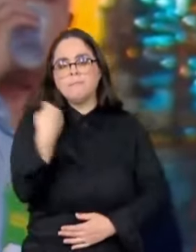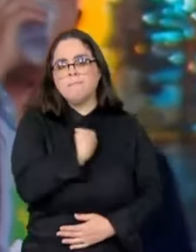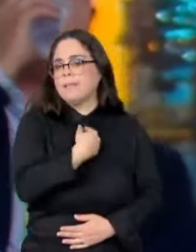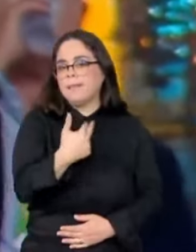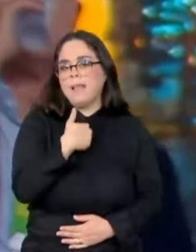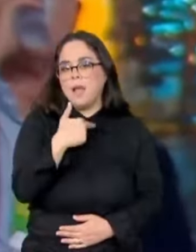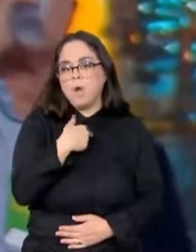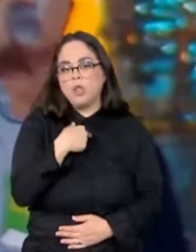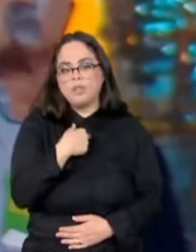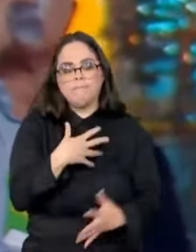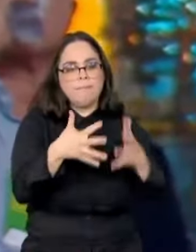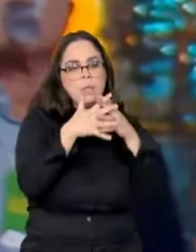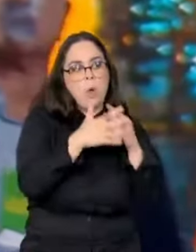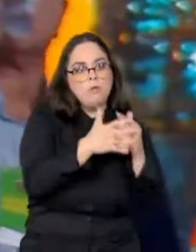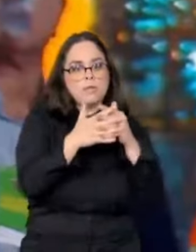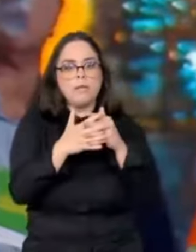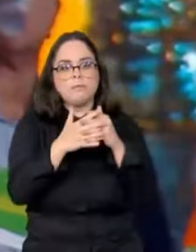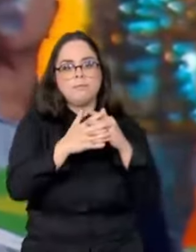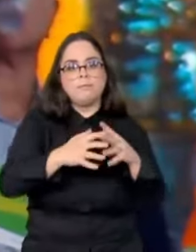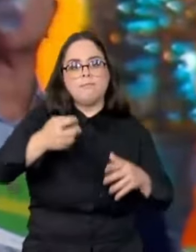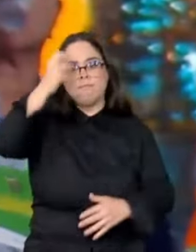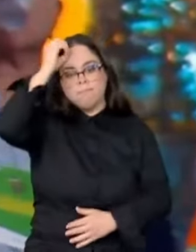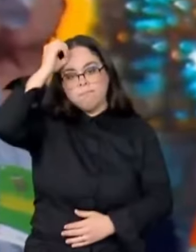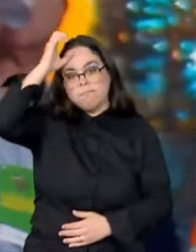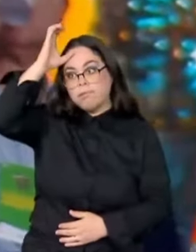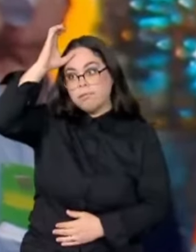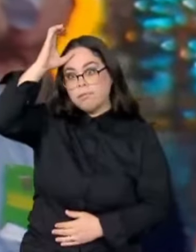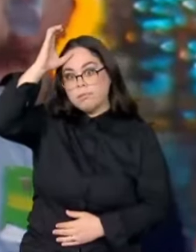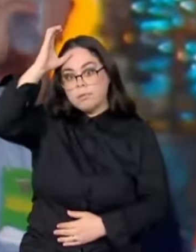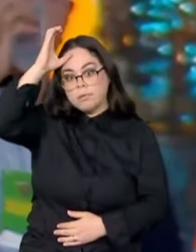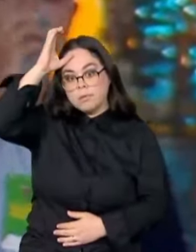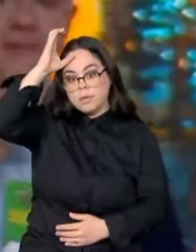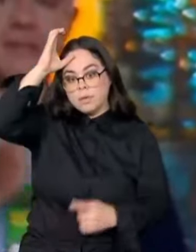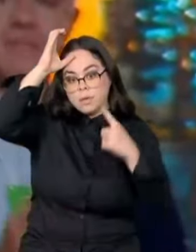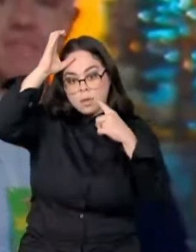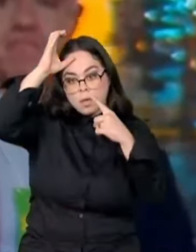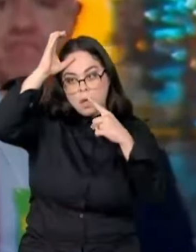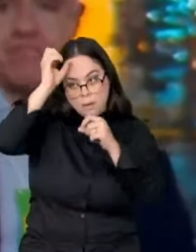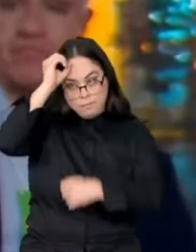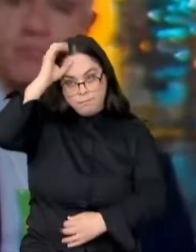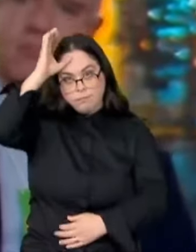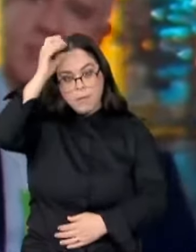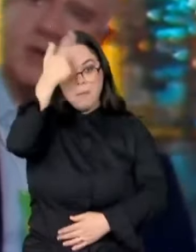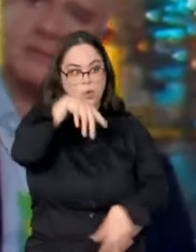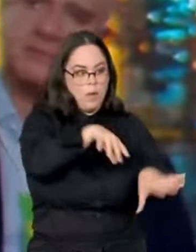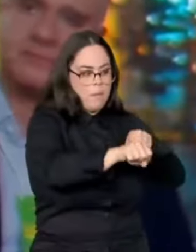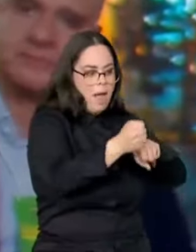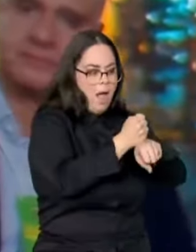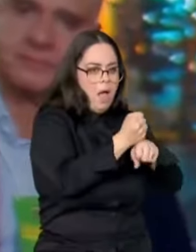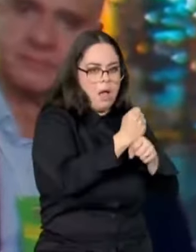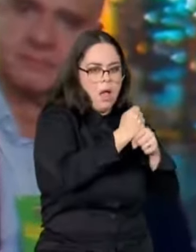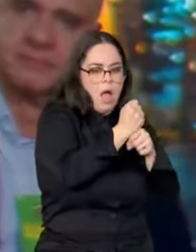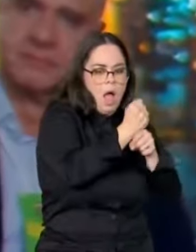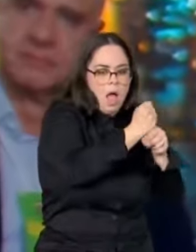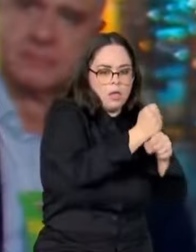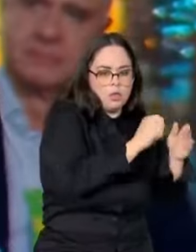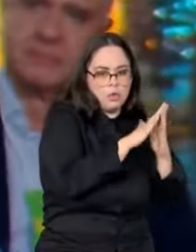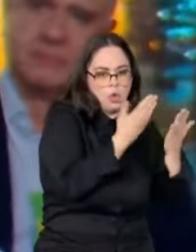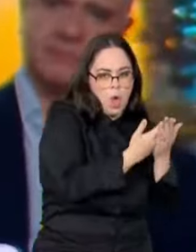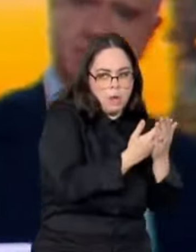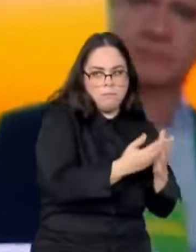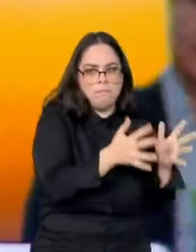pode confundir inteligência com anos de banco escolar. No banco